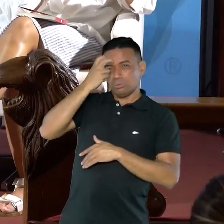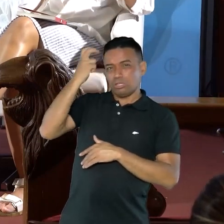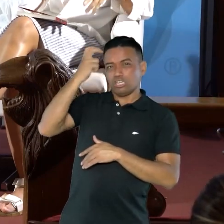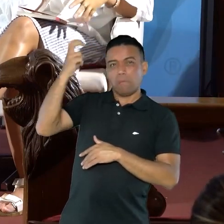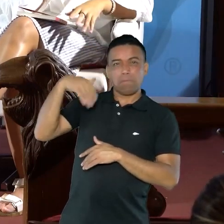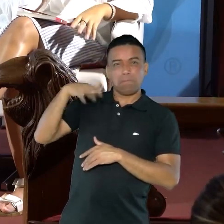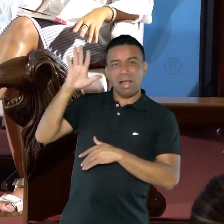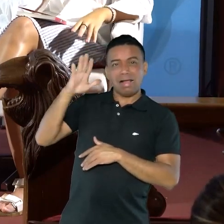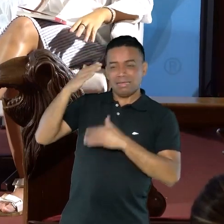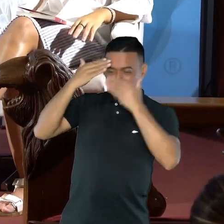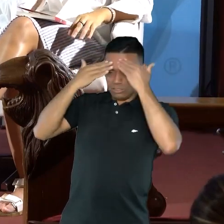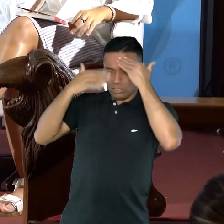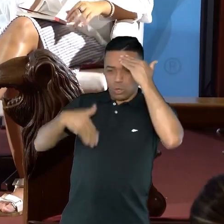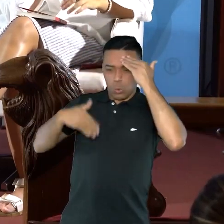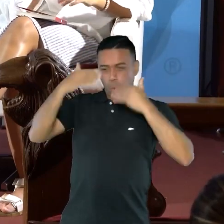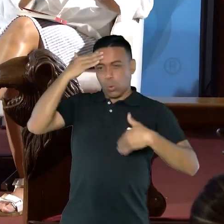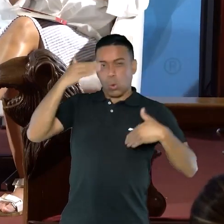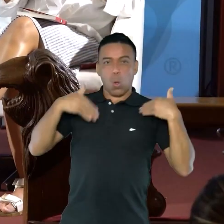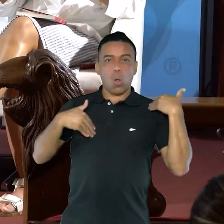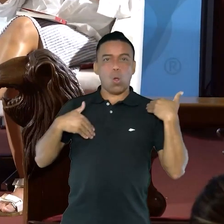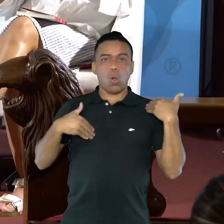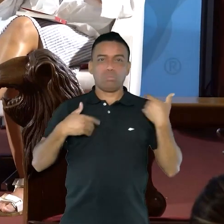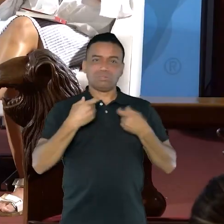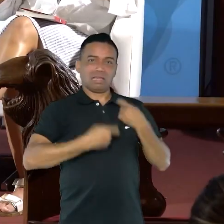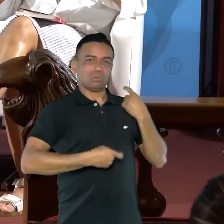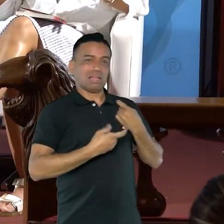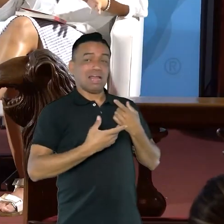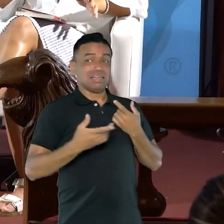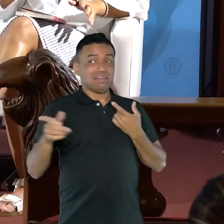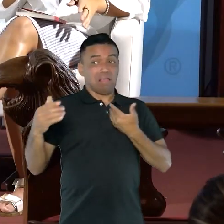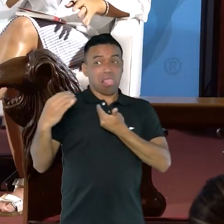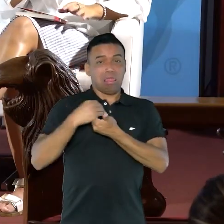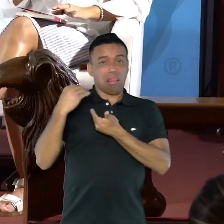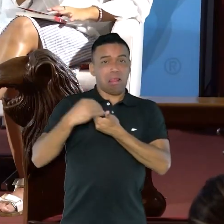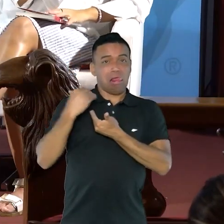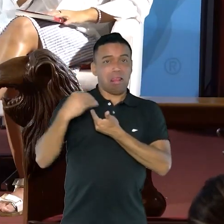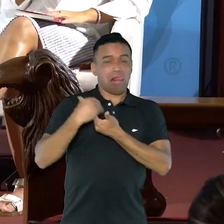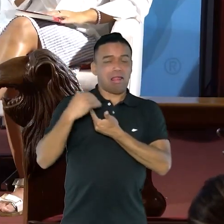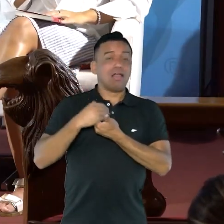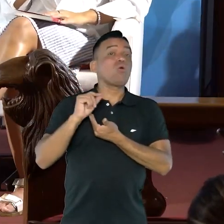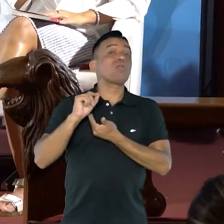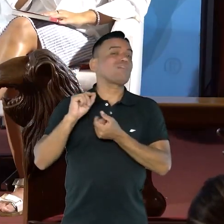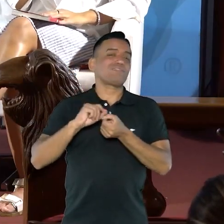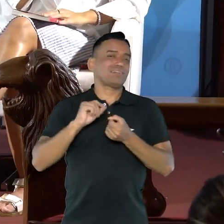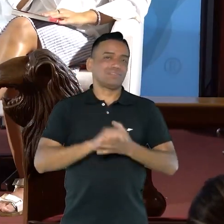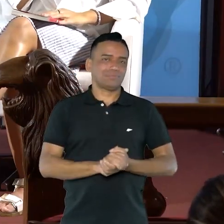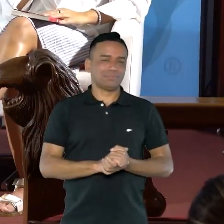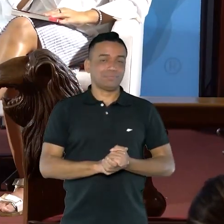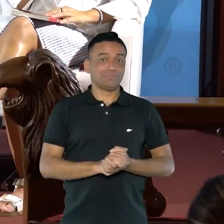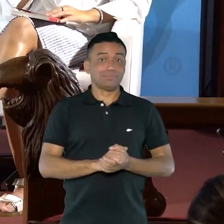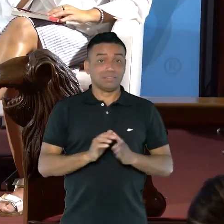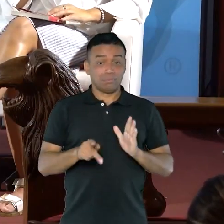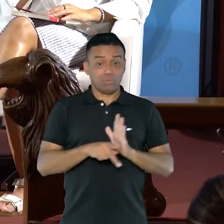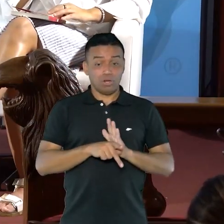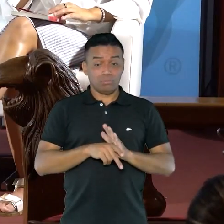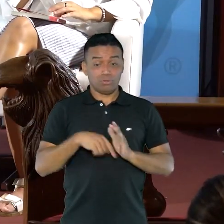seu corpo, sua sexualidade, né? E vai te dizer o que fazer, como e quando, né? No caso dos nossos